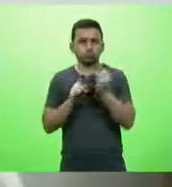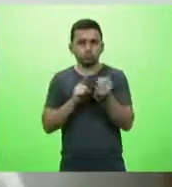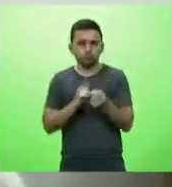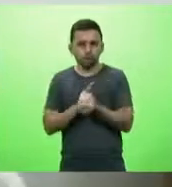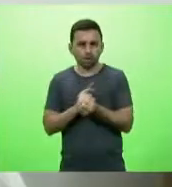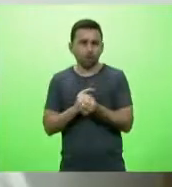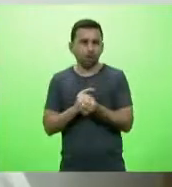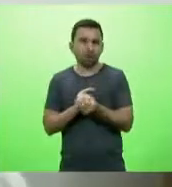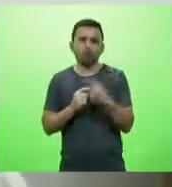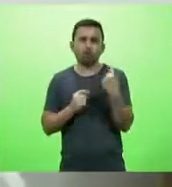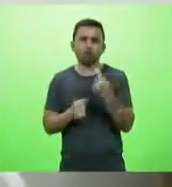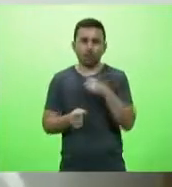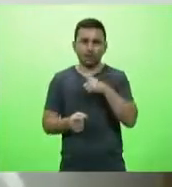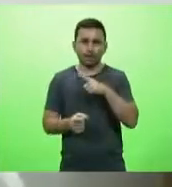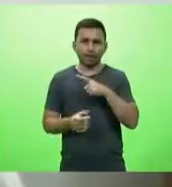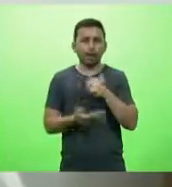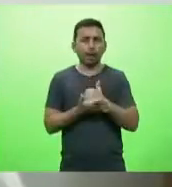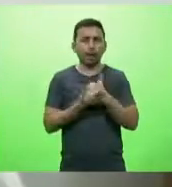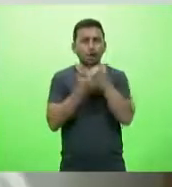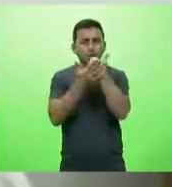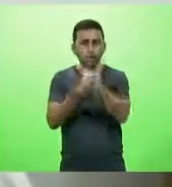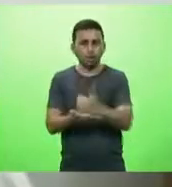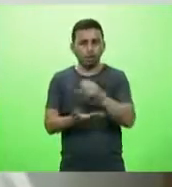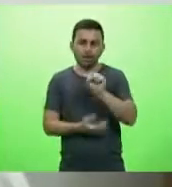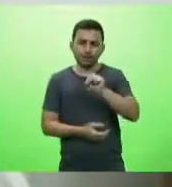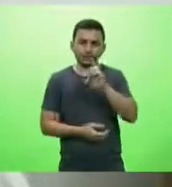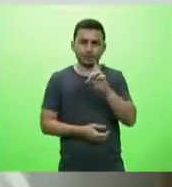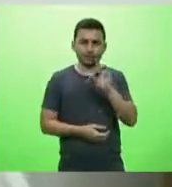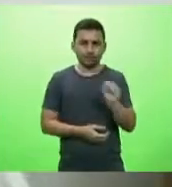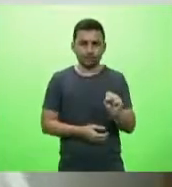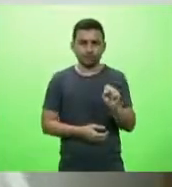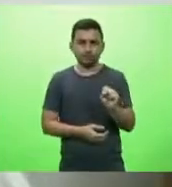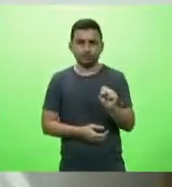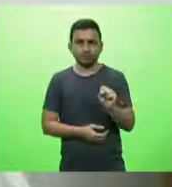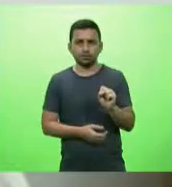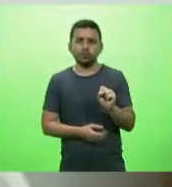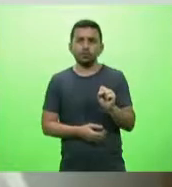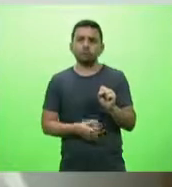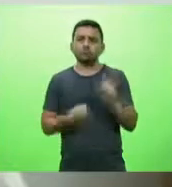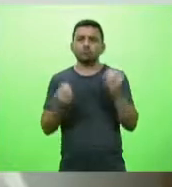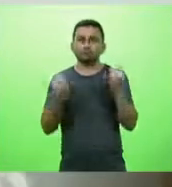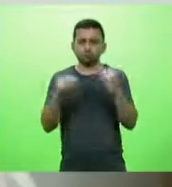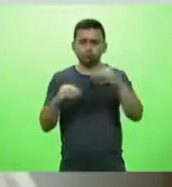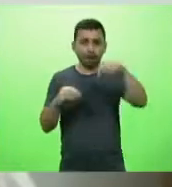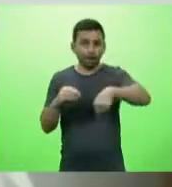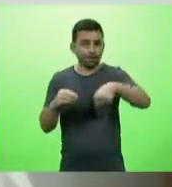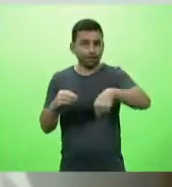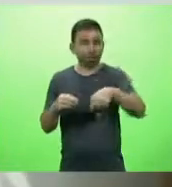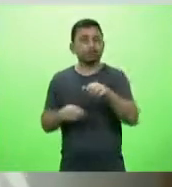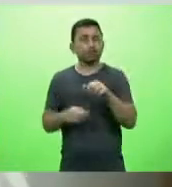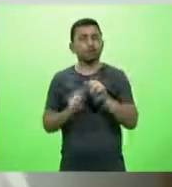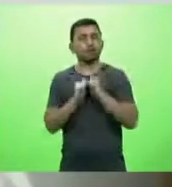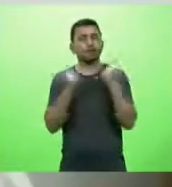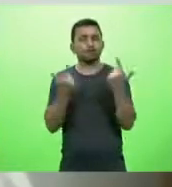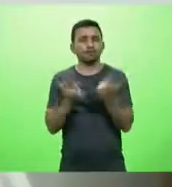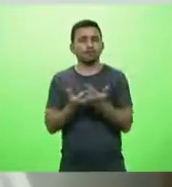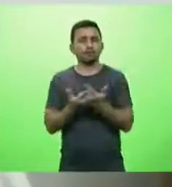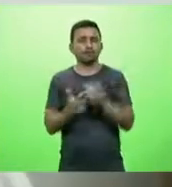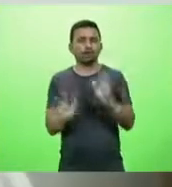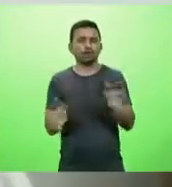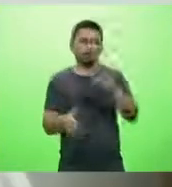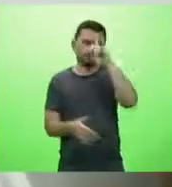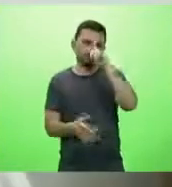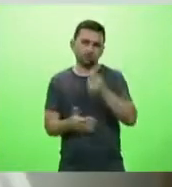da SDS para a implementação do Observatório na LESC, conforme decisão já da